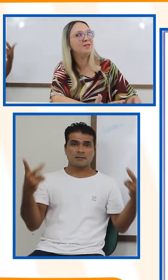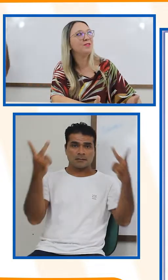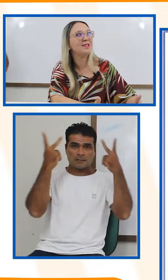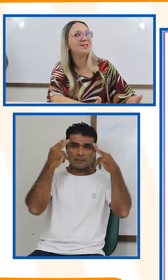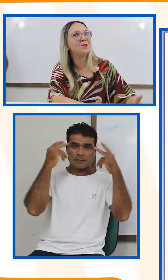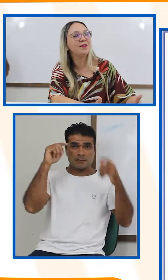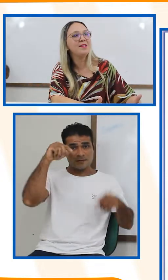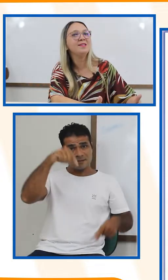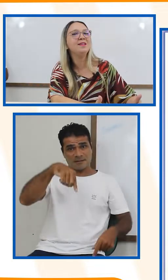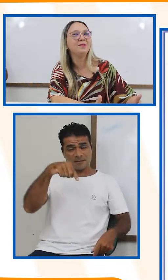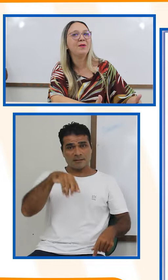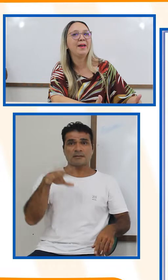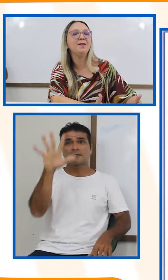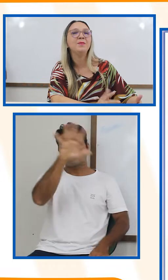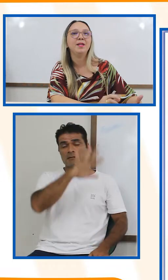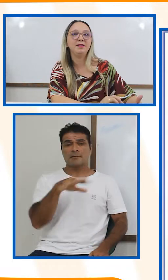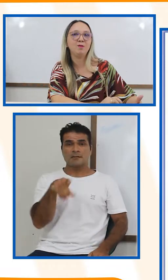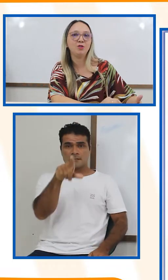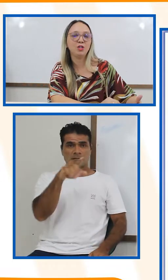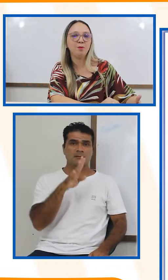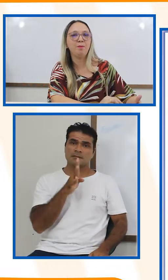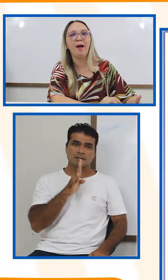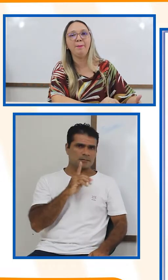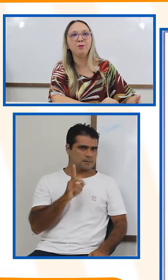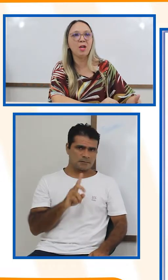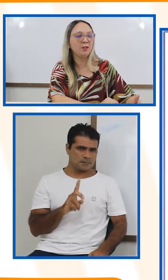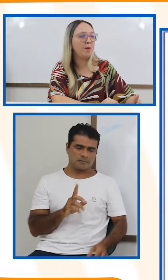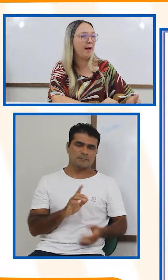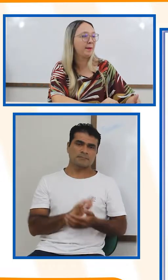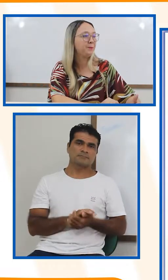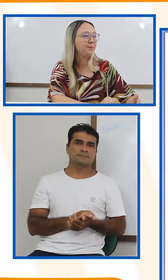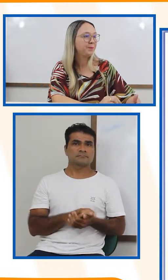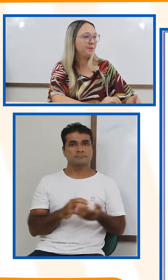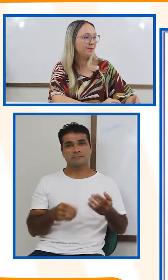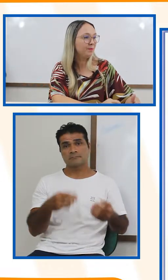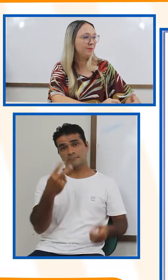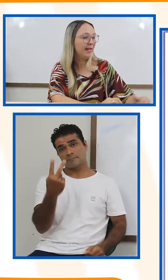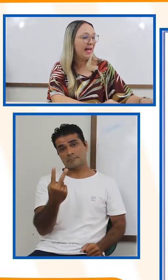região, mas que vocês não conheciam, não era? Então, o jenipapo e o jatobá.